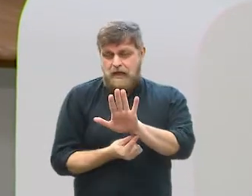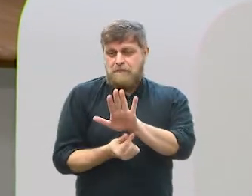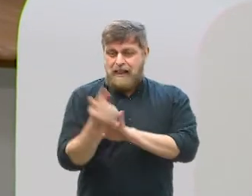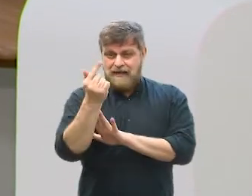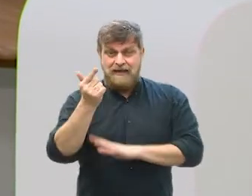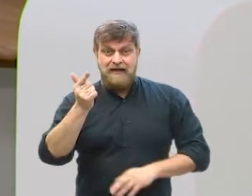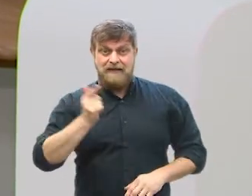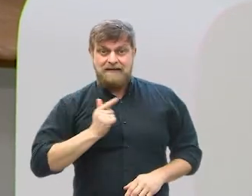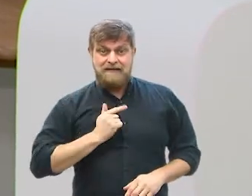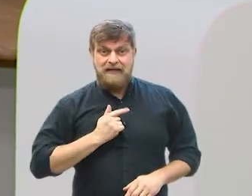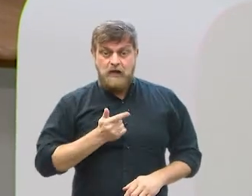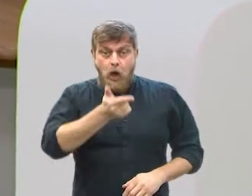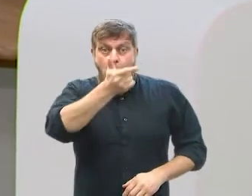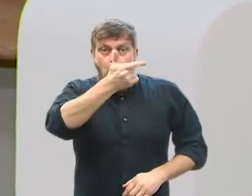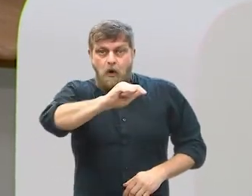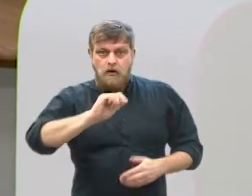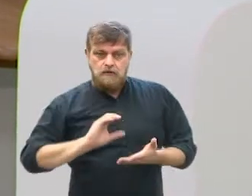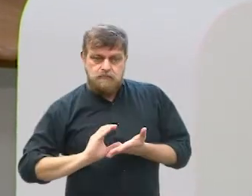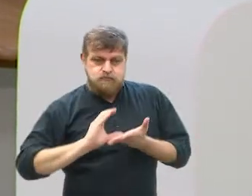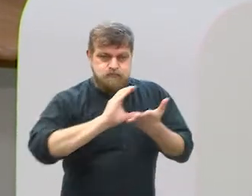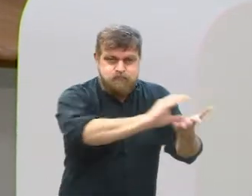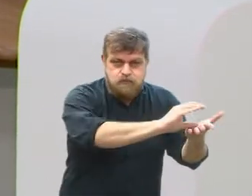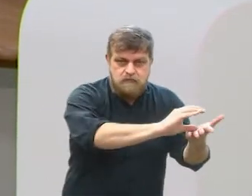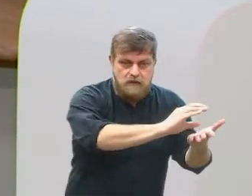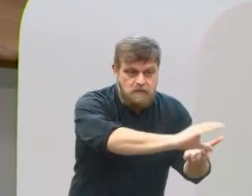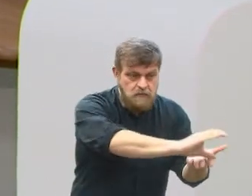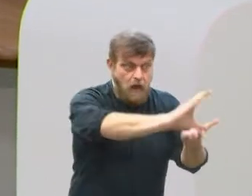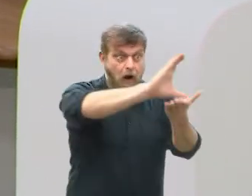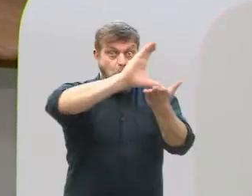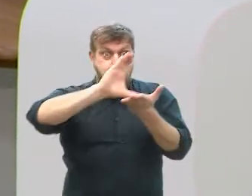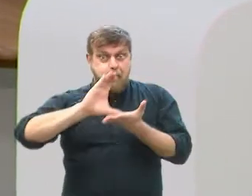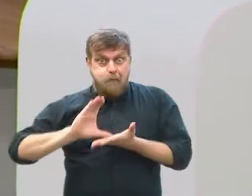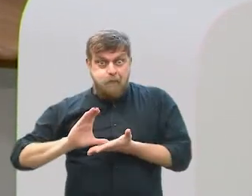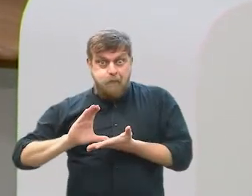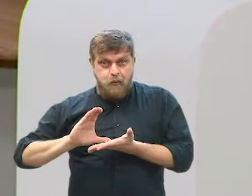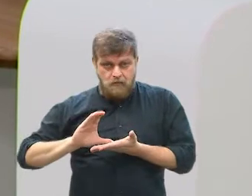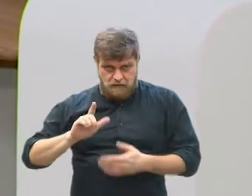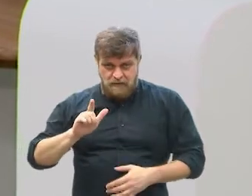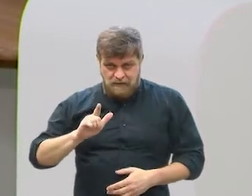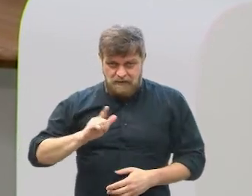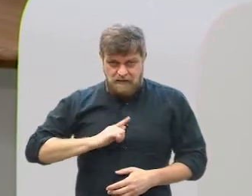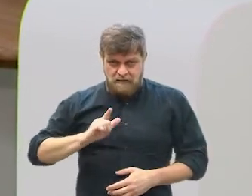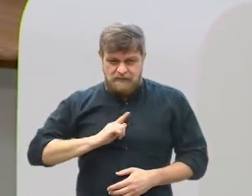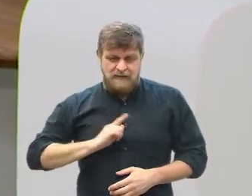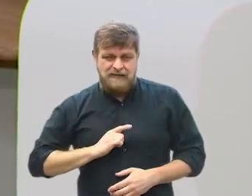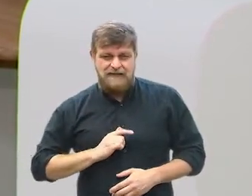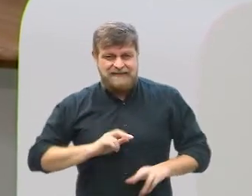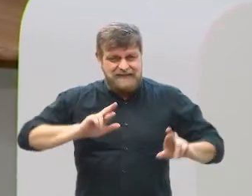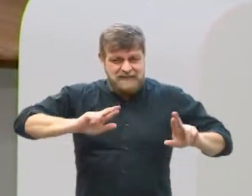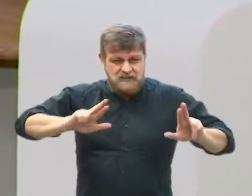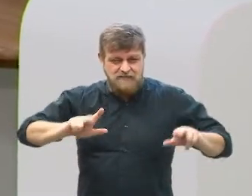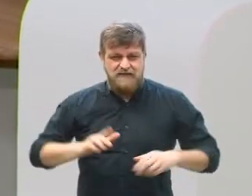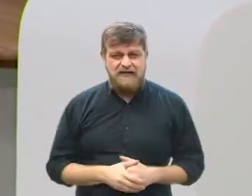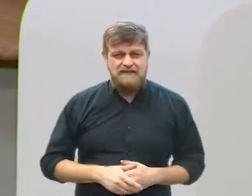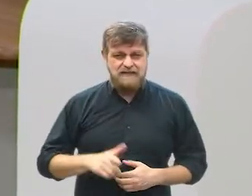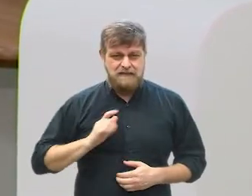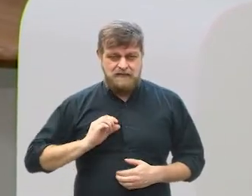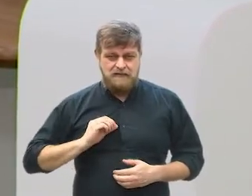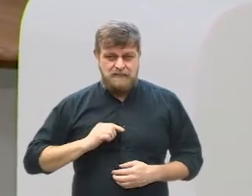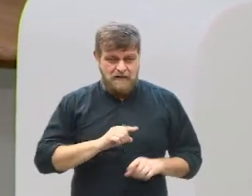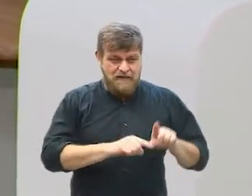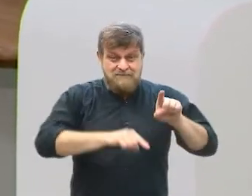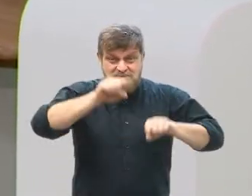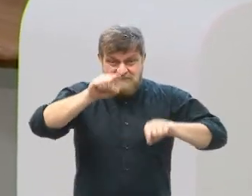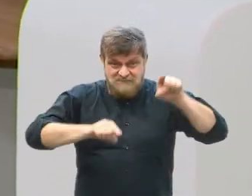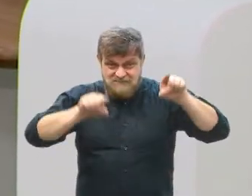Existem outros tipos de investimentos que teriam um rendimento um pouco maior, seriam a diferença entre a renda fixa e a renda